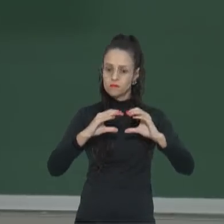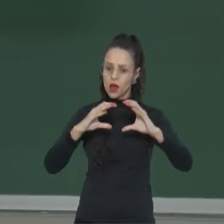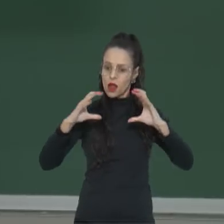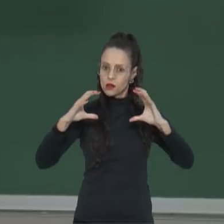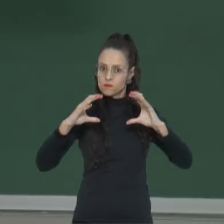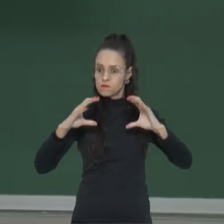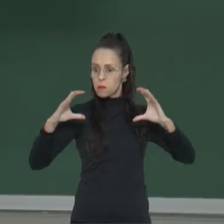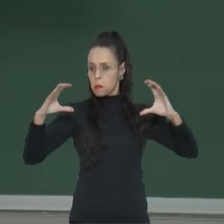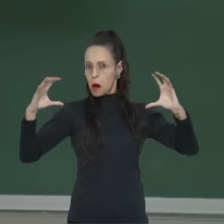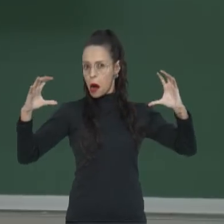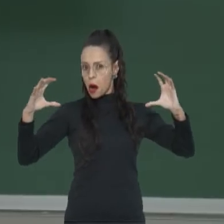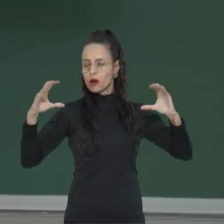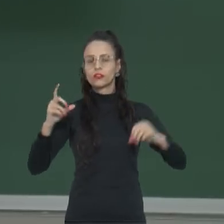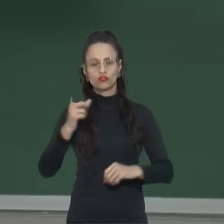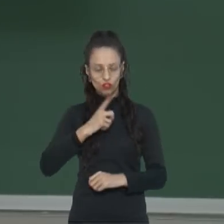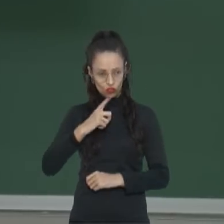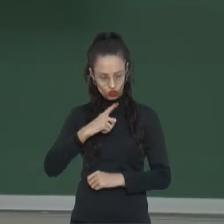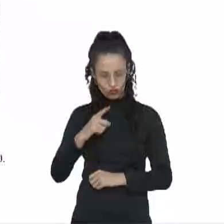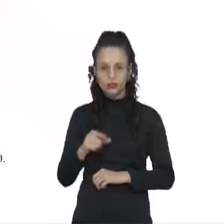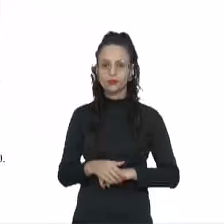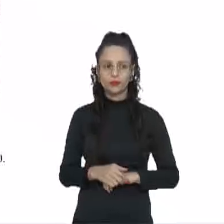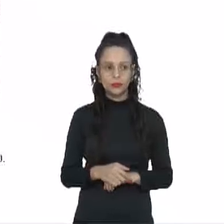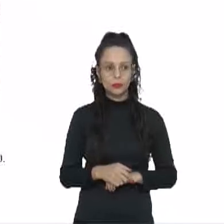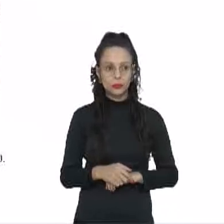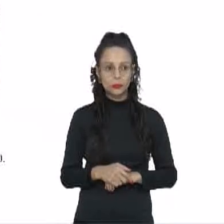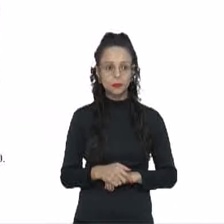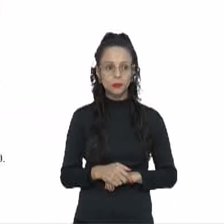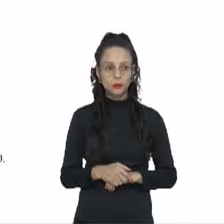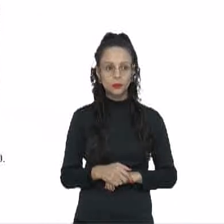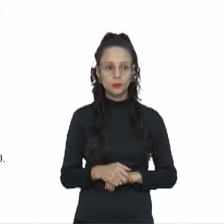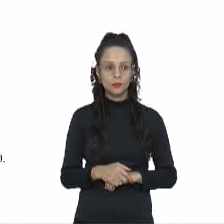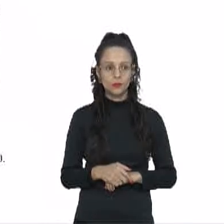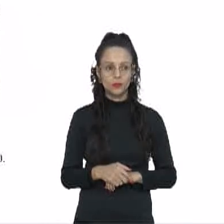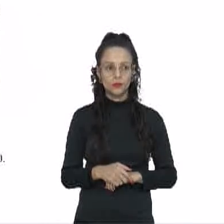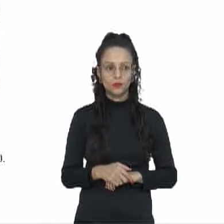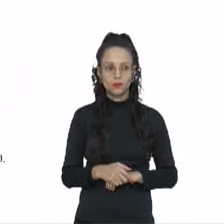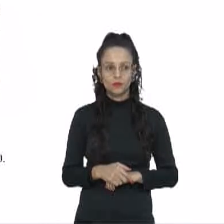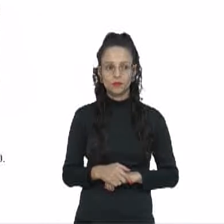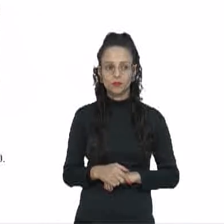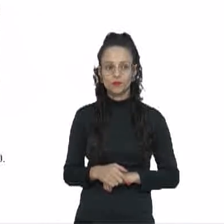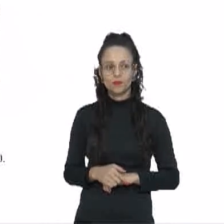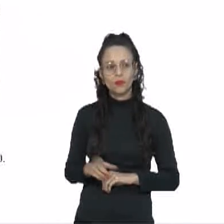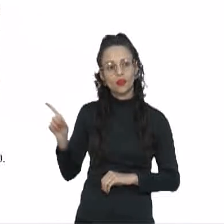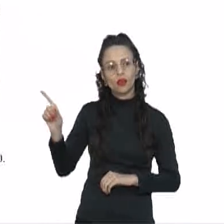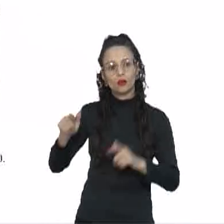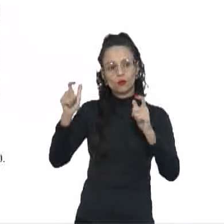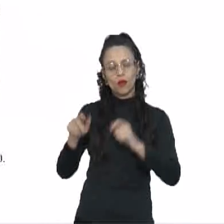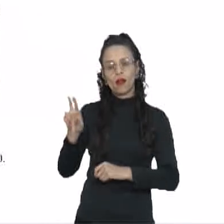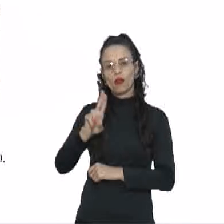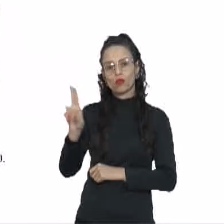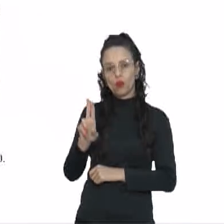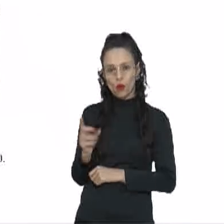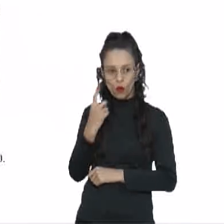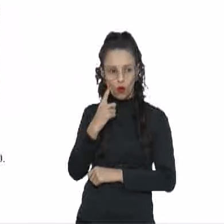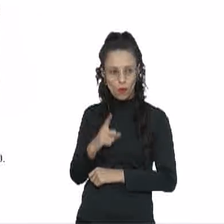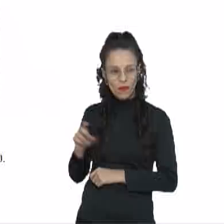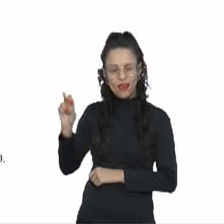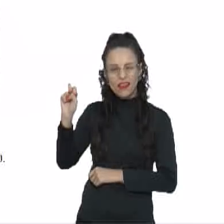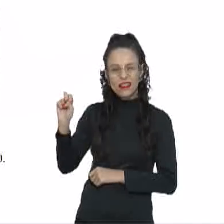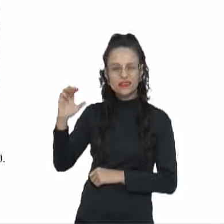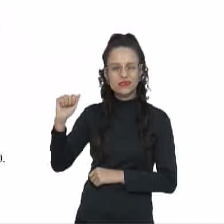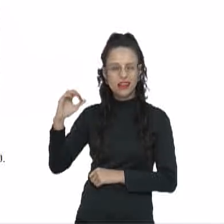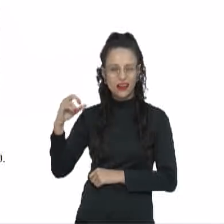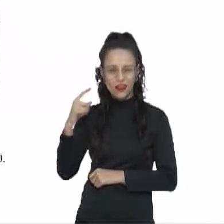maiores e pedras gigantes nas suas construções. Isso que era fenomenal. Aqui são ruínas da fortaleza Inca